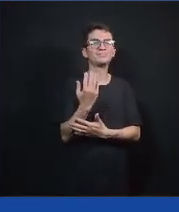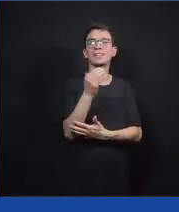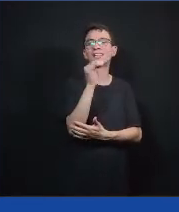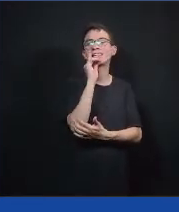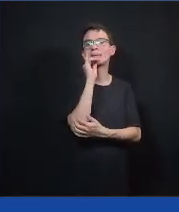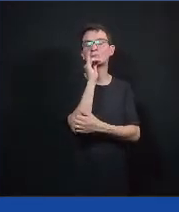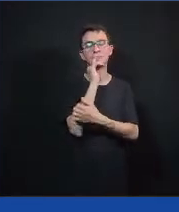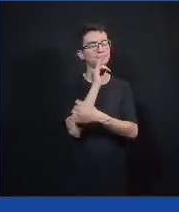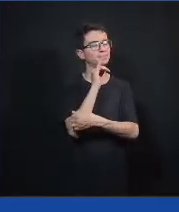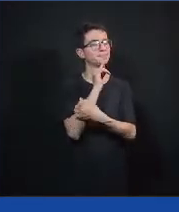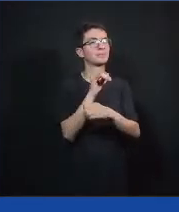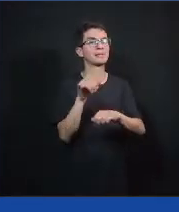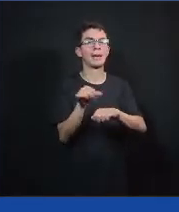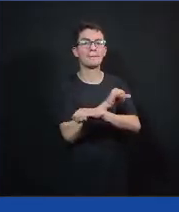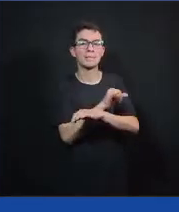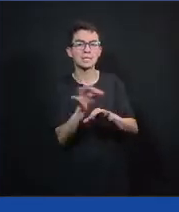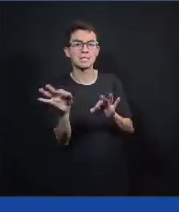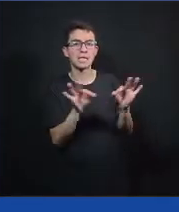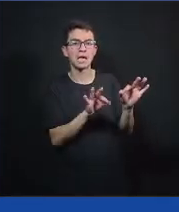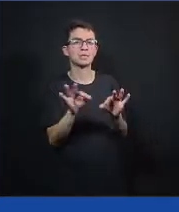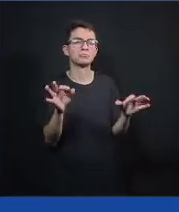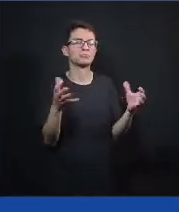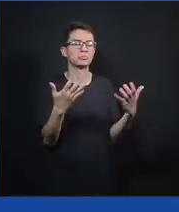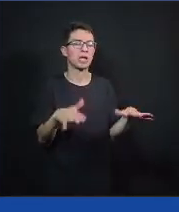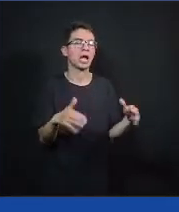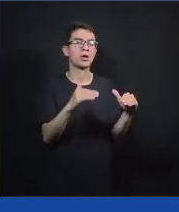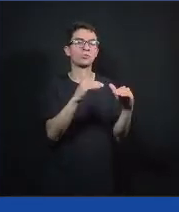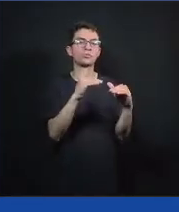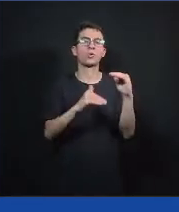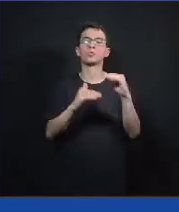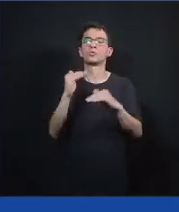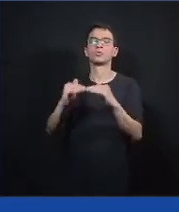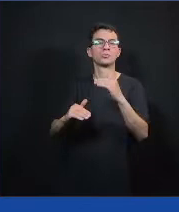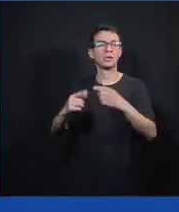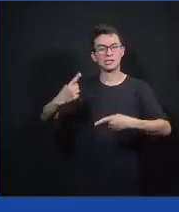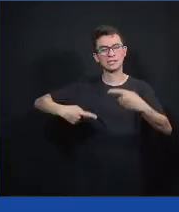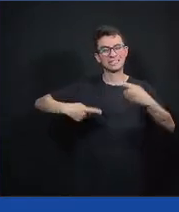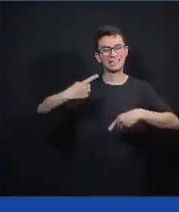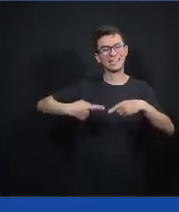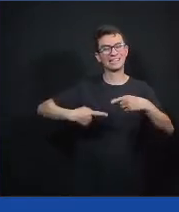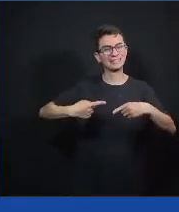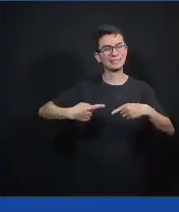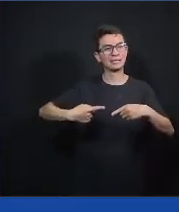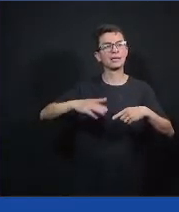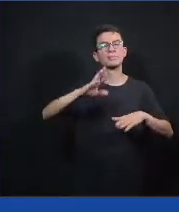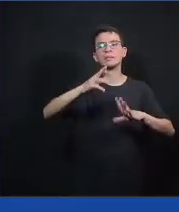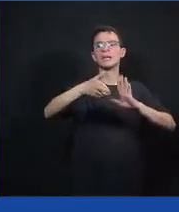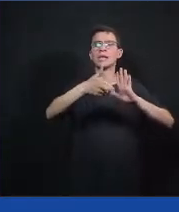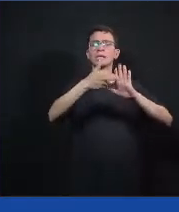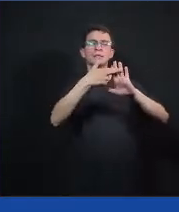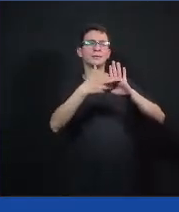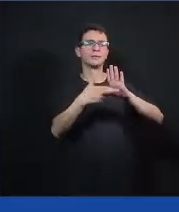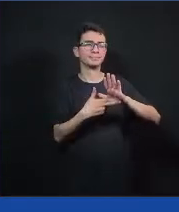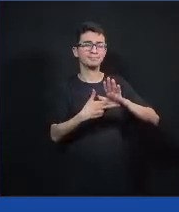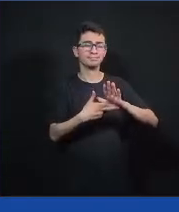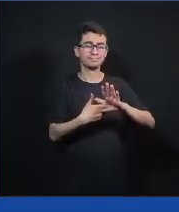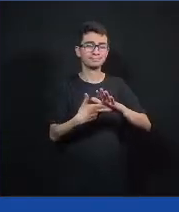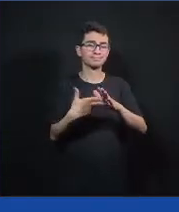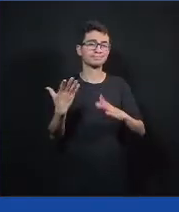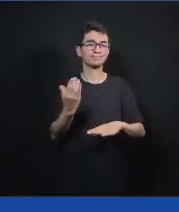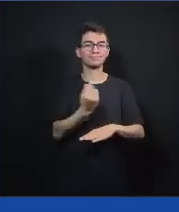recusados, dos parlamentares brigando, mas, via de regra, no dia a dia, a maior parte das coisas é aprovada,